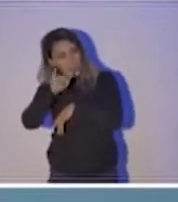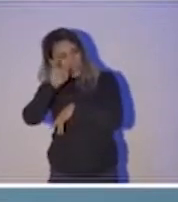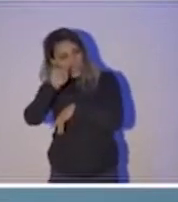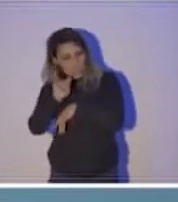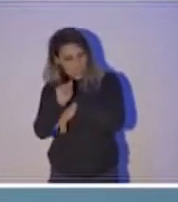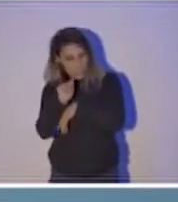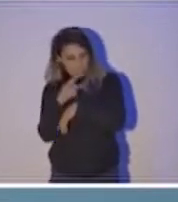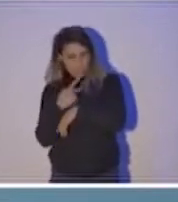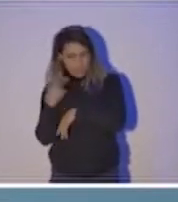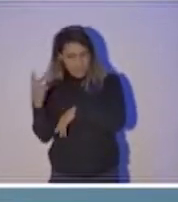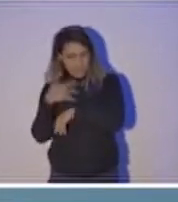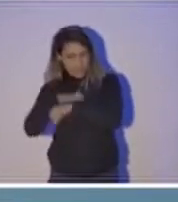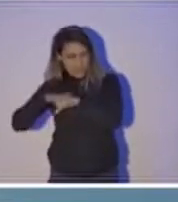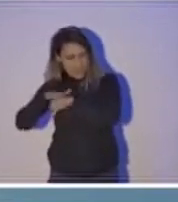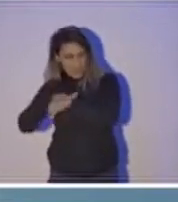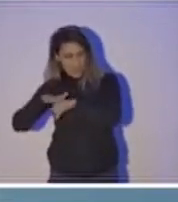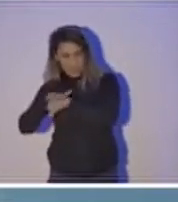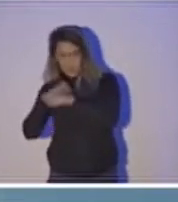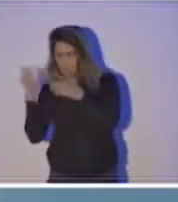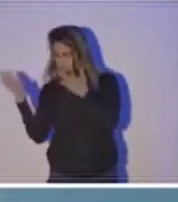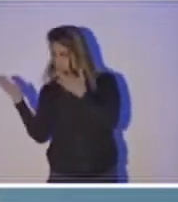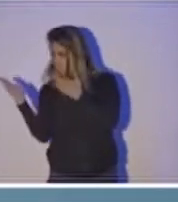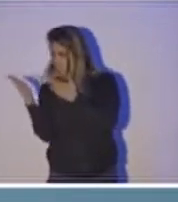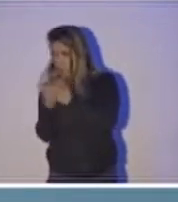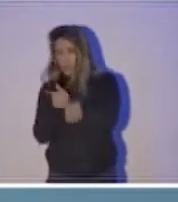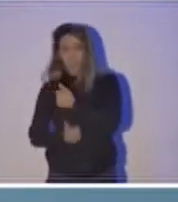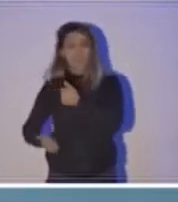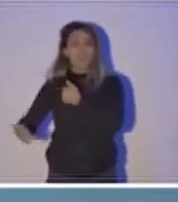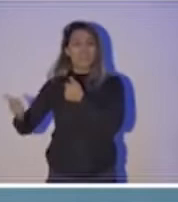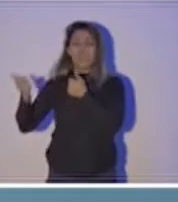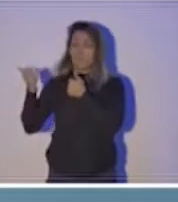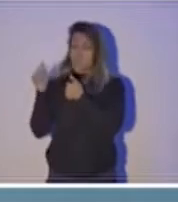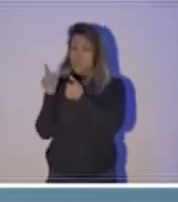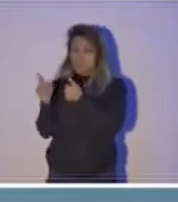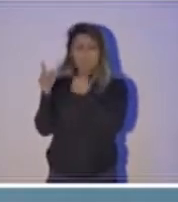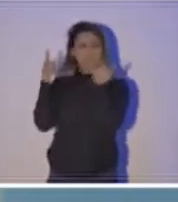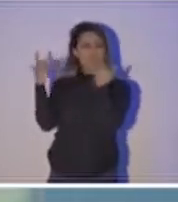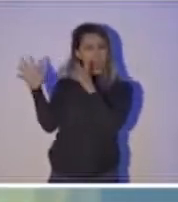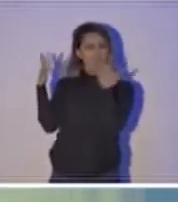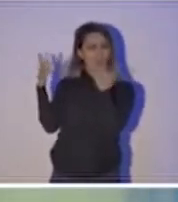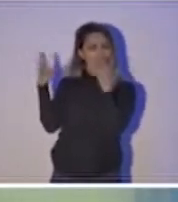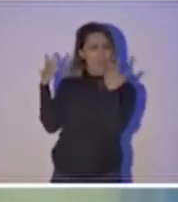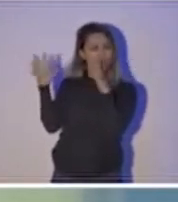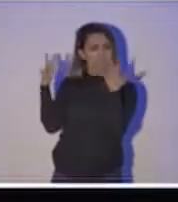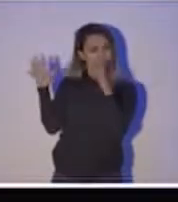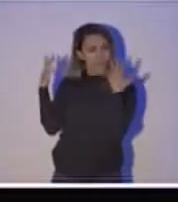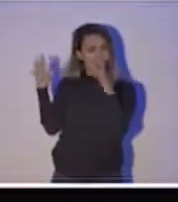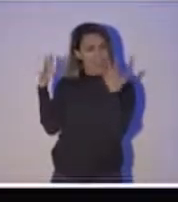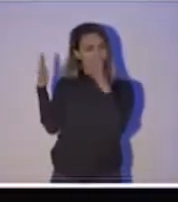de forma maravilhosa, que tem participado de todo esse processo com a gente. Uma salva de palmas para a Lígia.